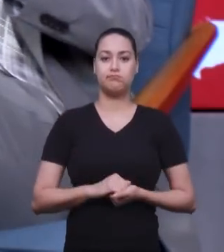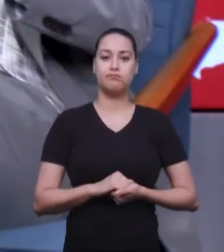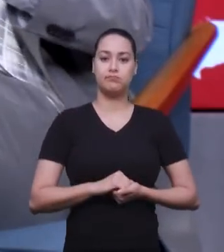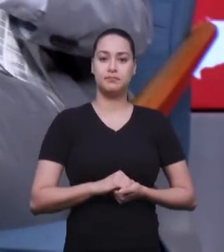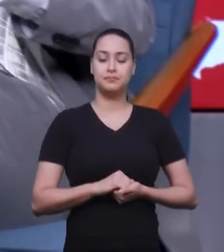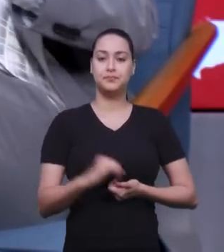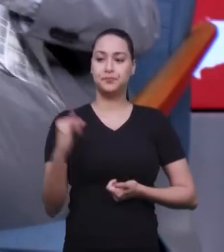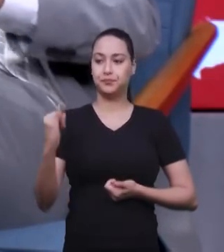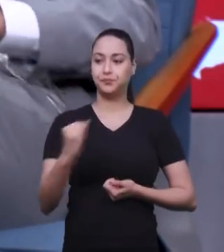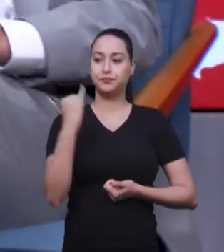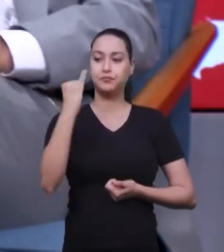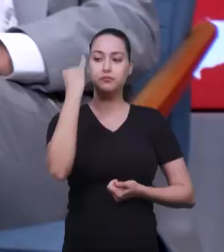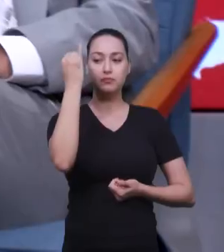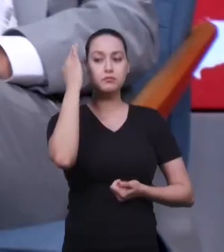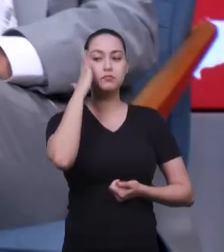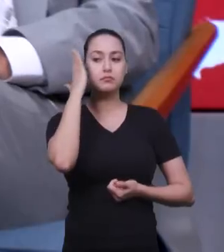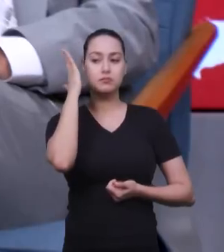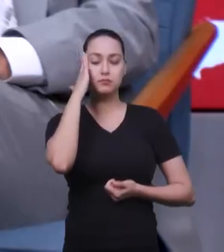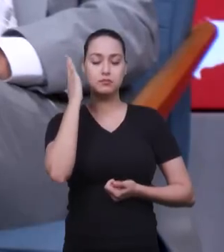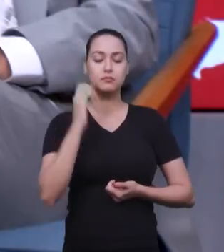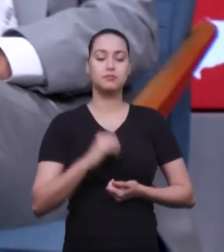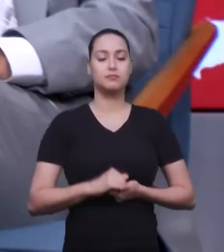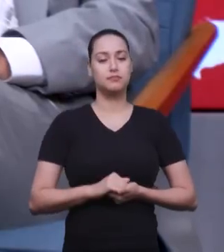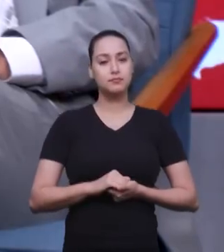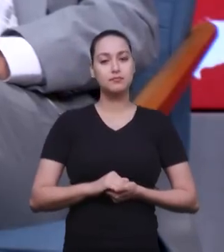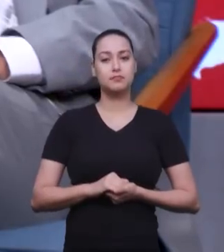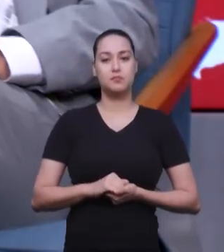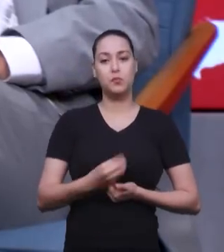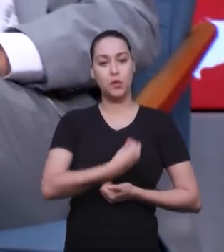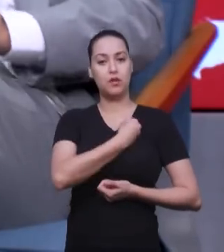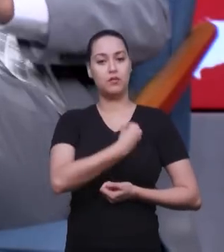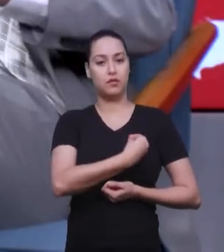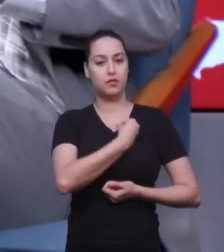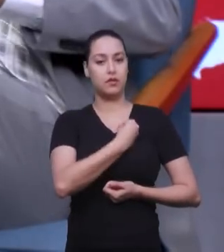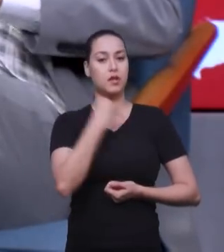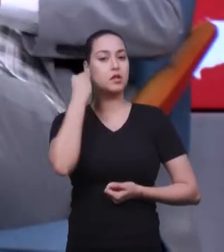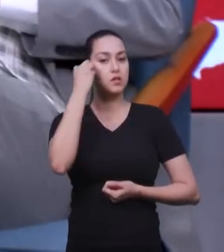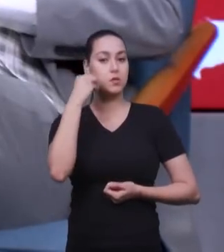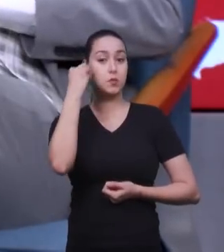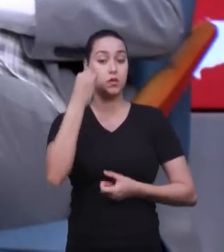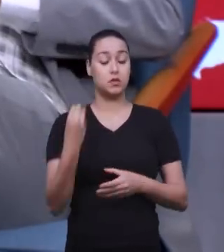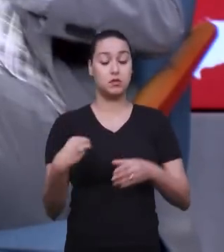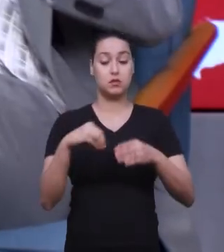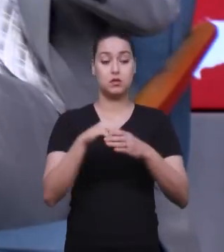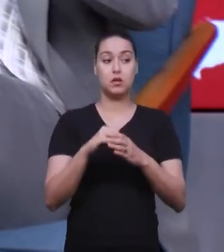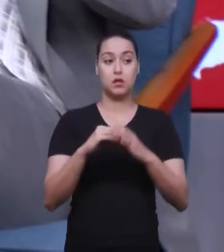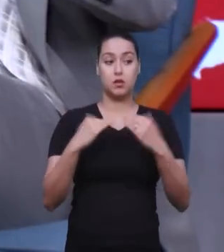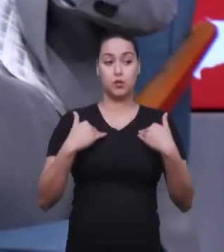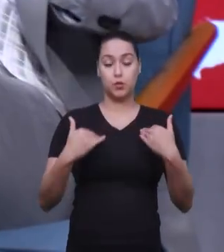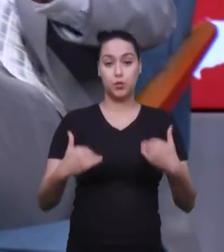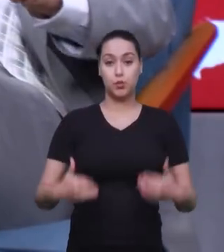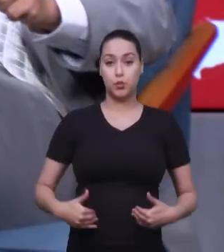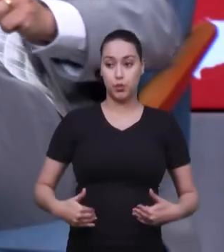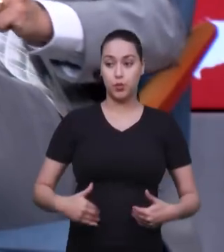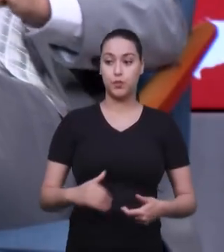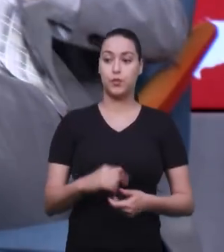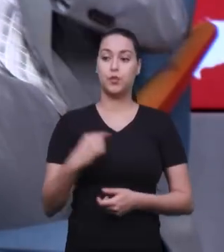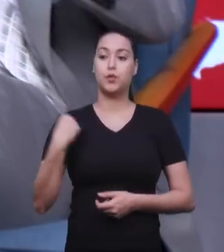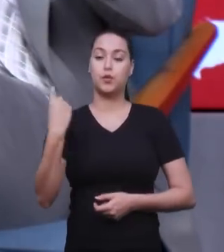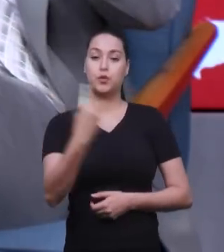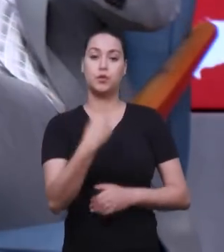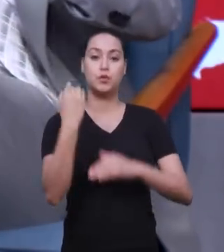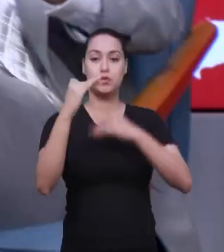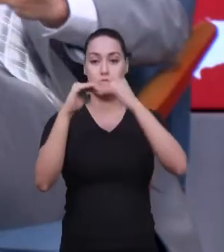Isso é muito importante nós entendermos para vivermos essa experiência, porque é no